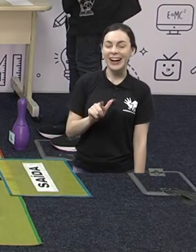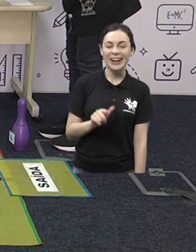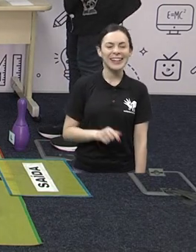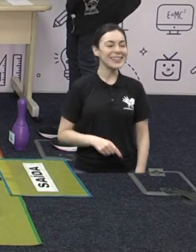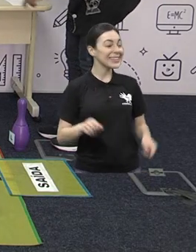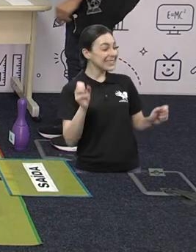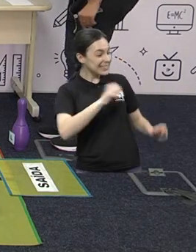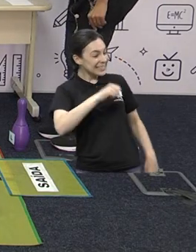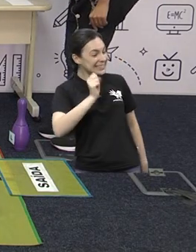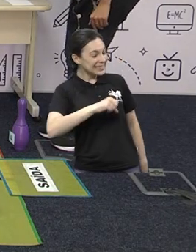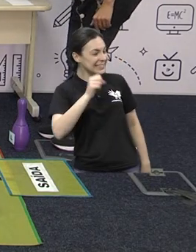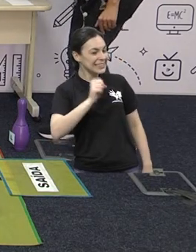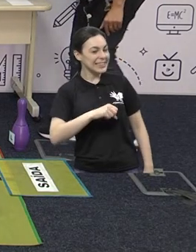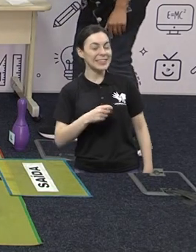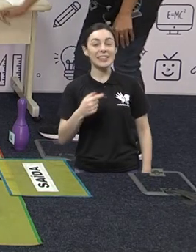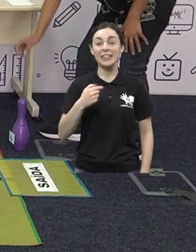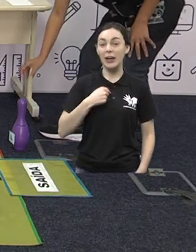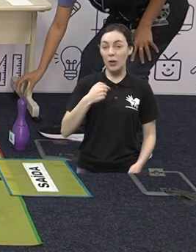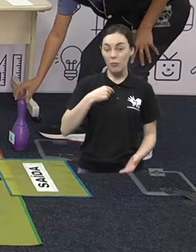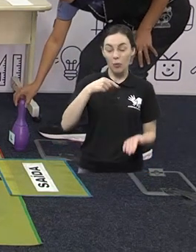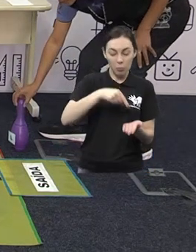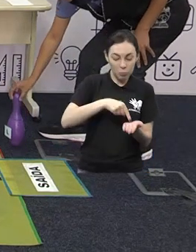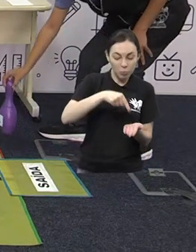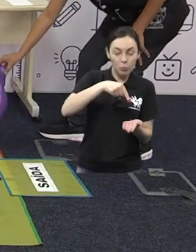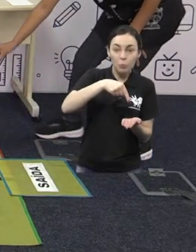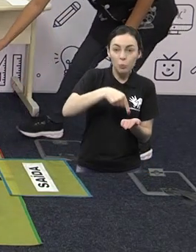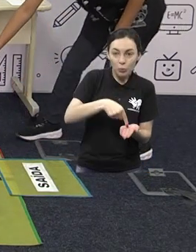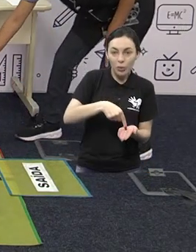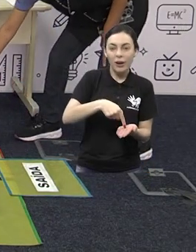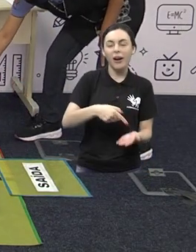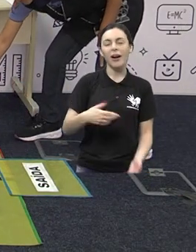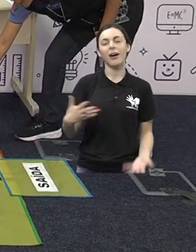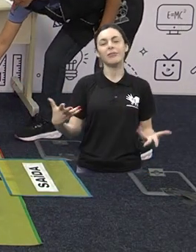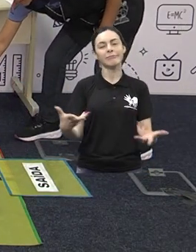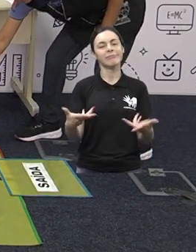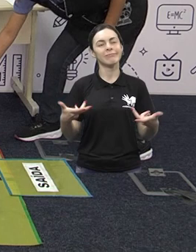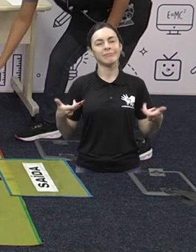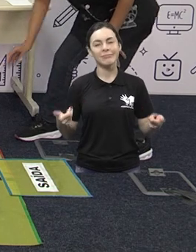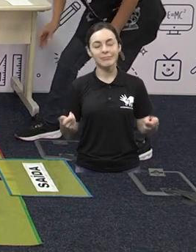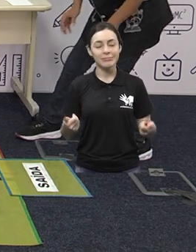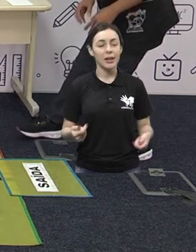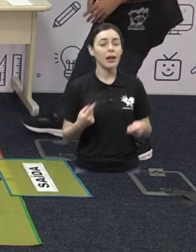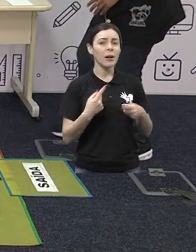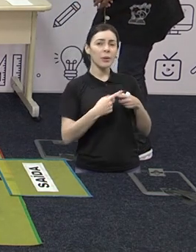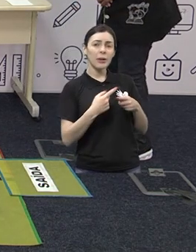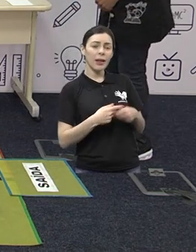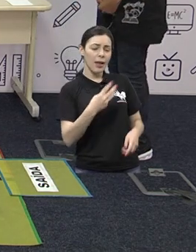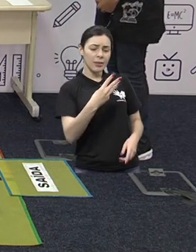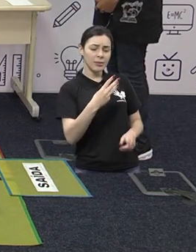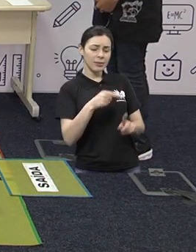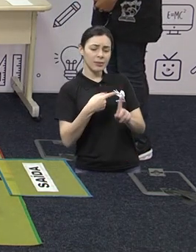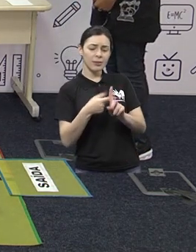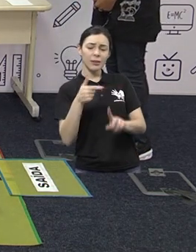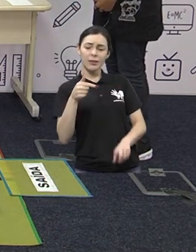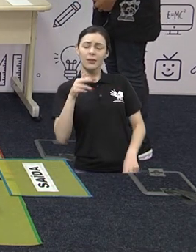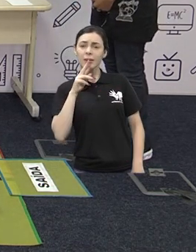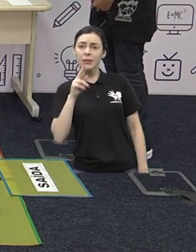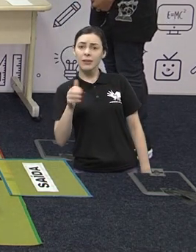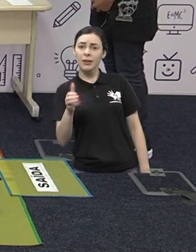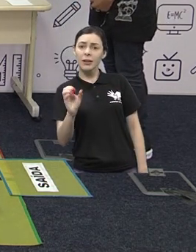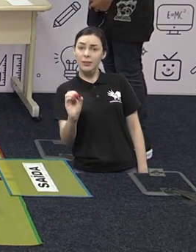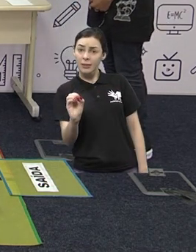vou conseguir. Você também vai poder. Então, vou movimentar o meu pino. Olha Porque que maravilha. 3 mais 7 é igual